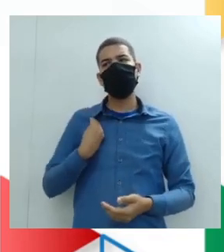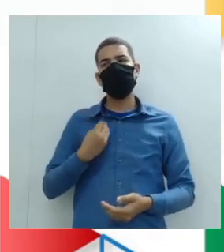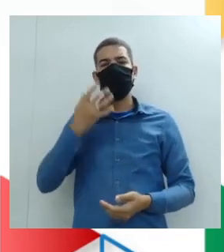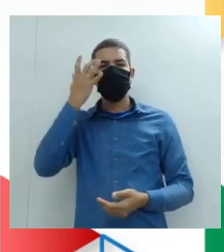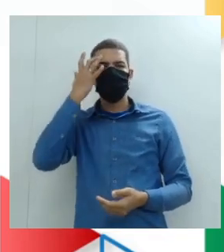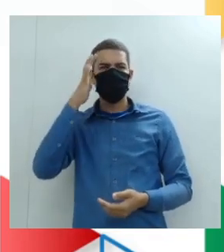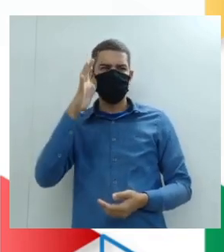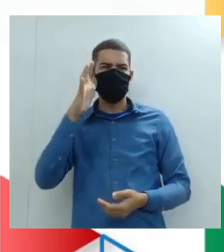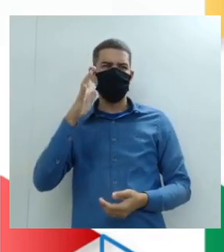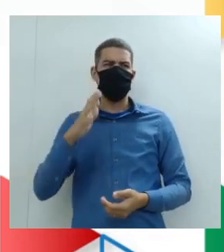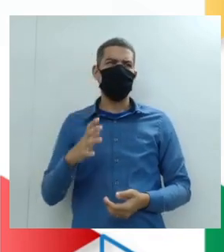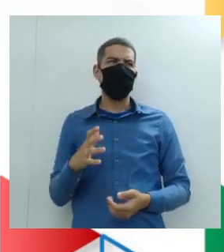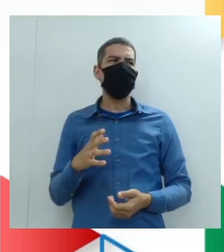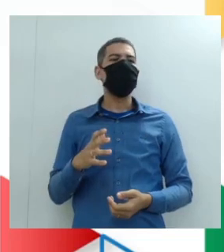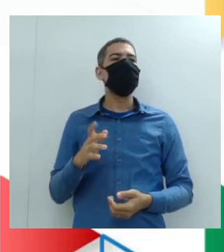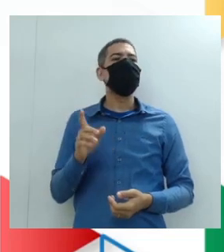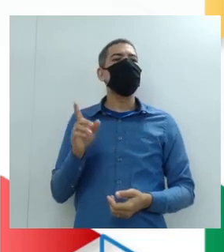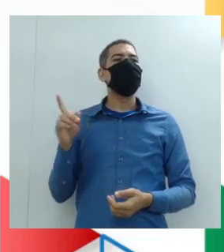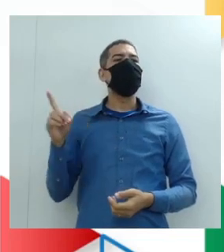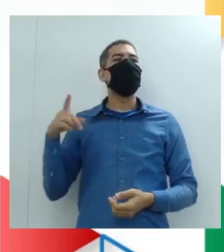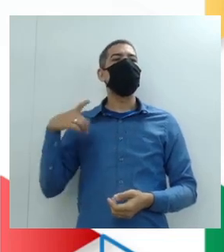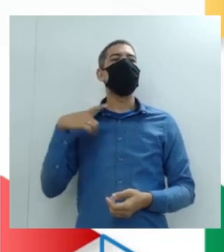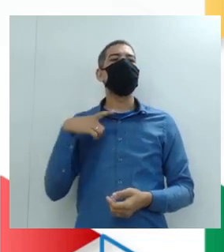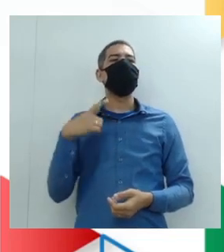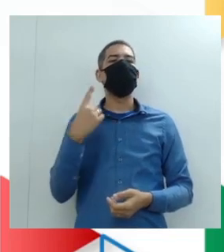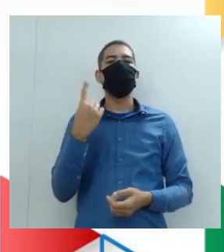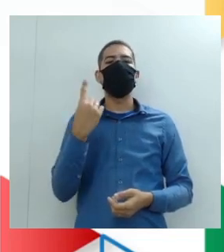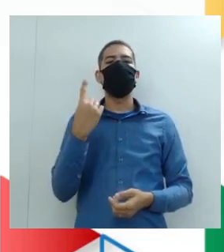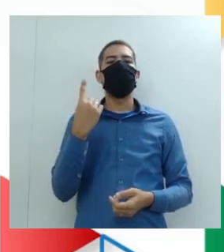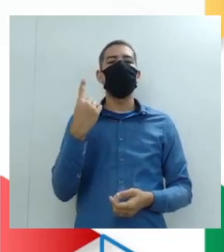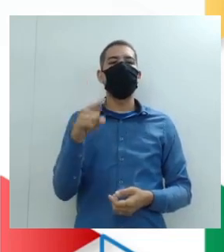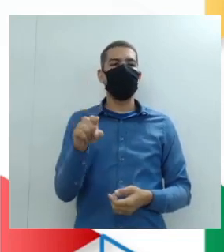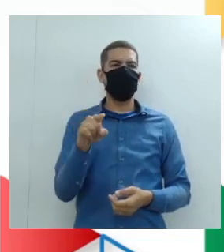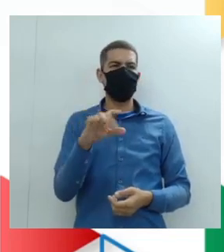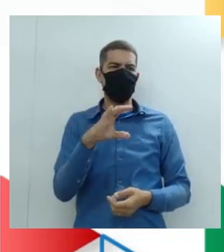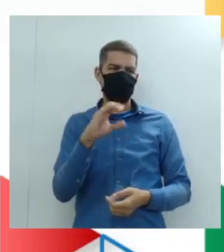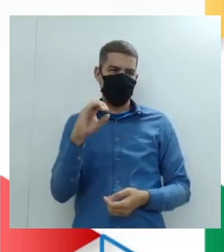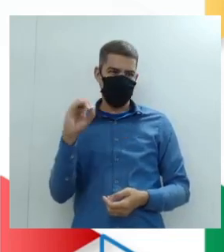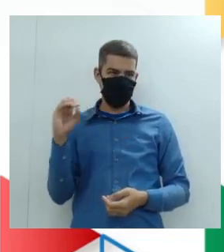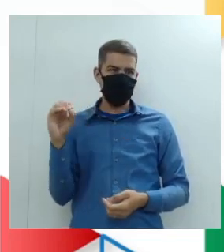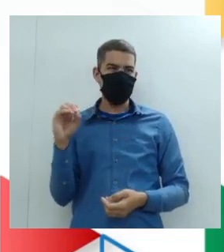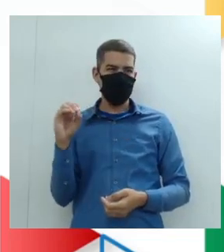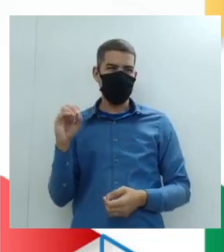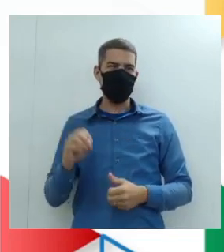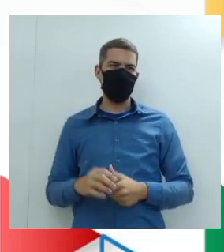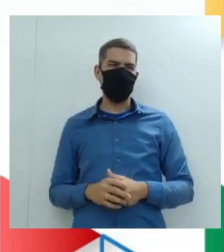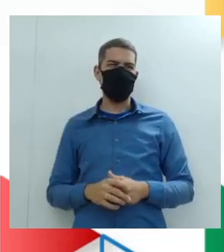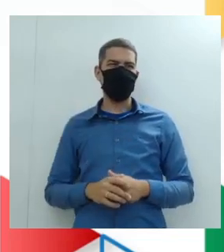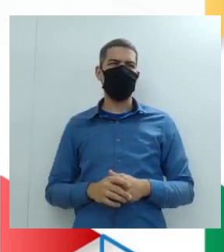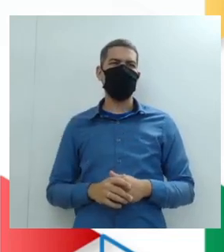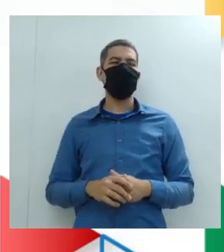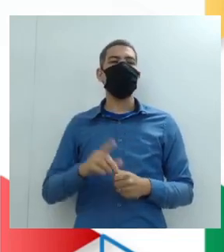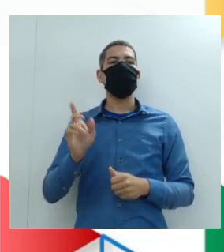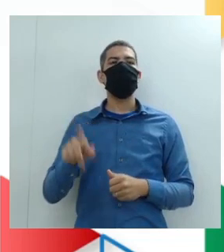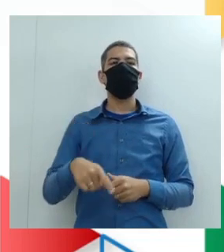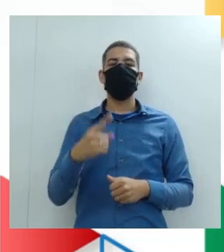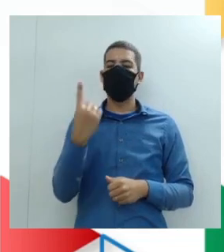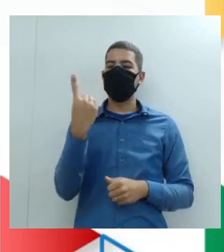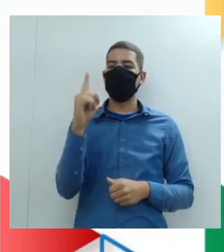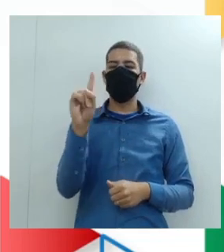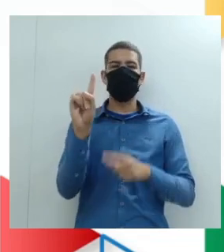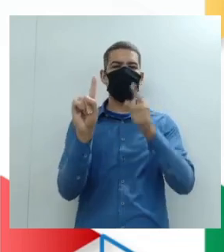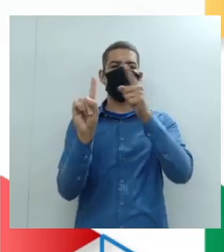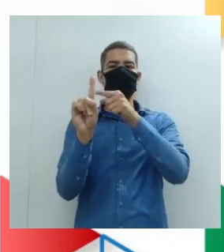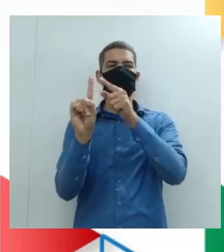for aquática. Mas essa flor de lótus aí, também falada, muito representada, valia 1000. O dedo indicador